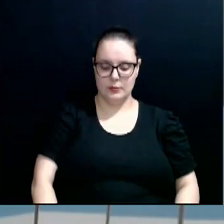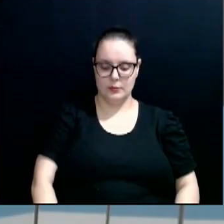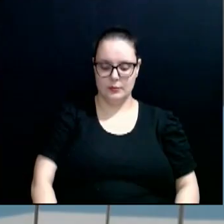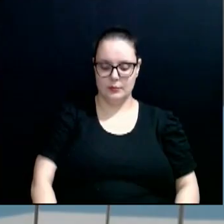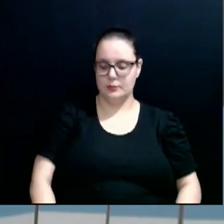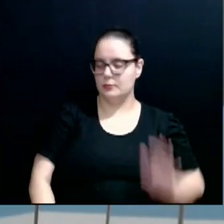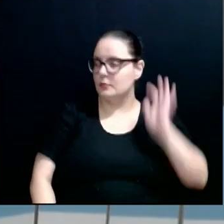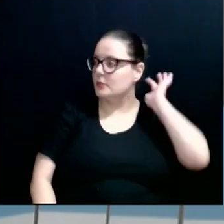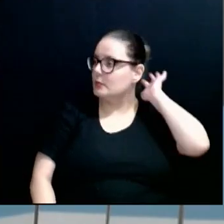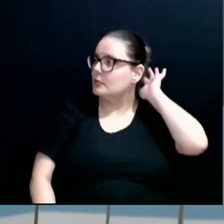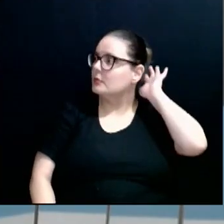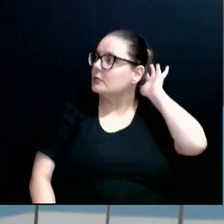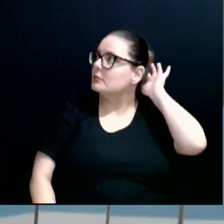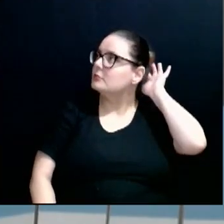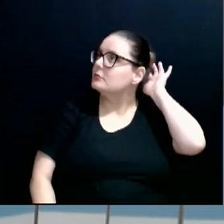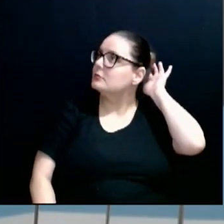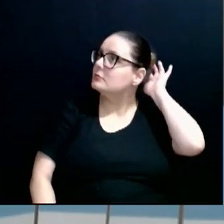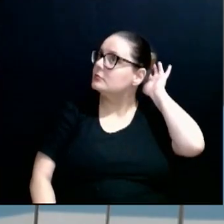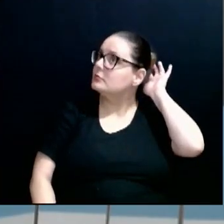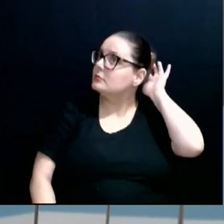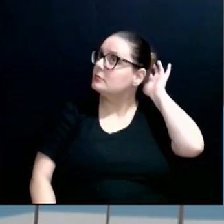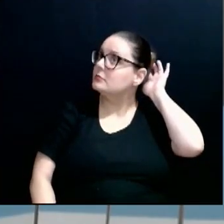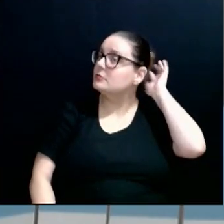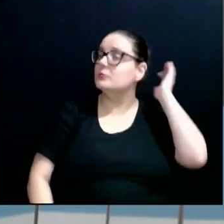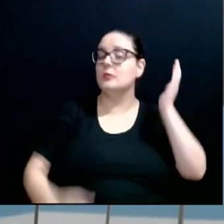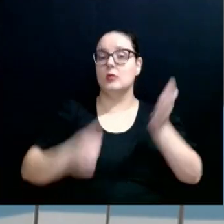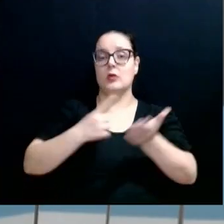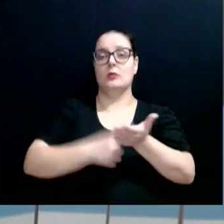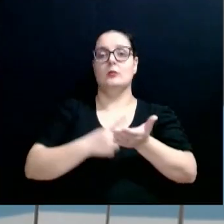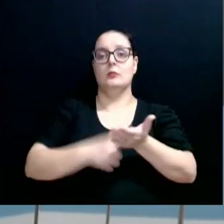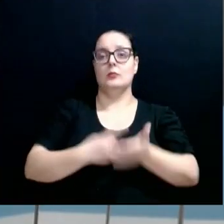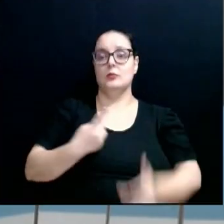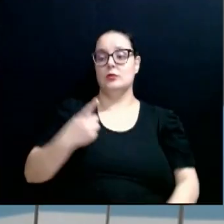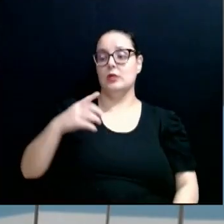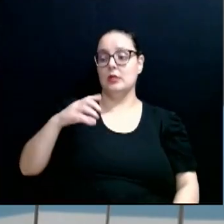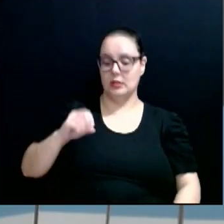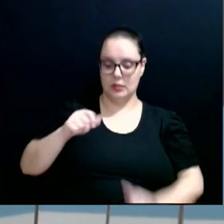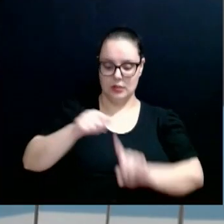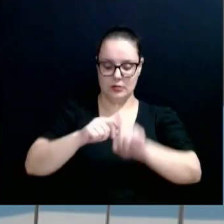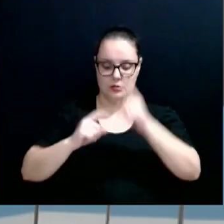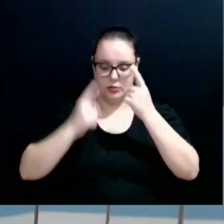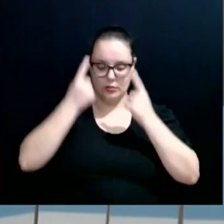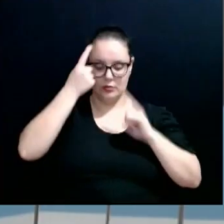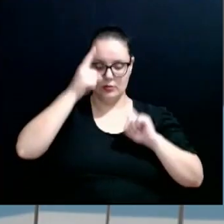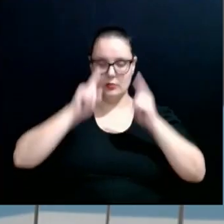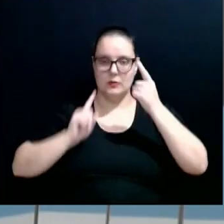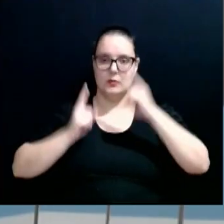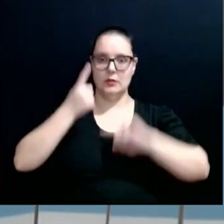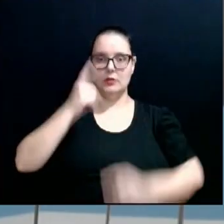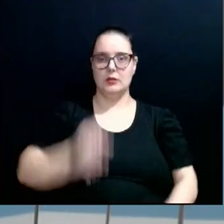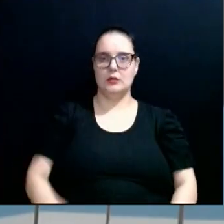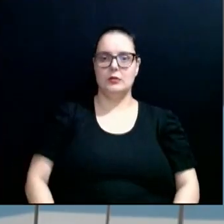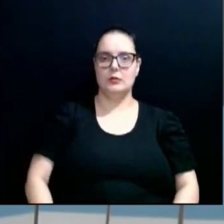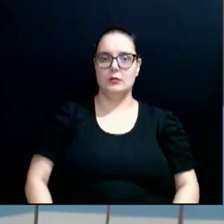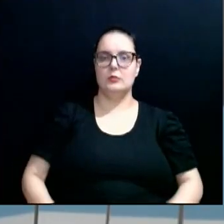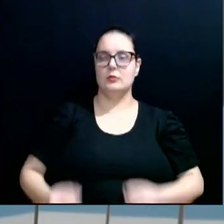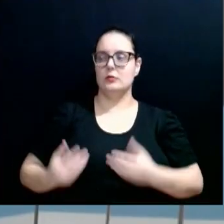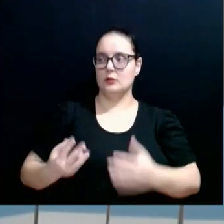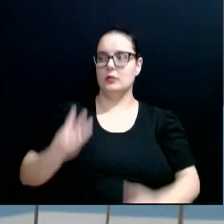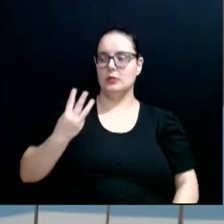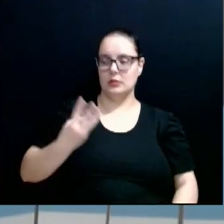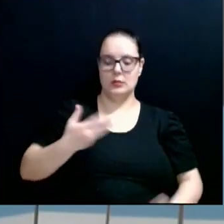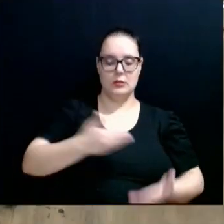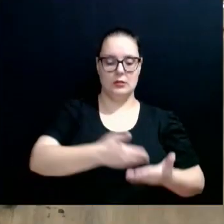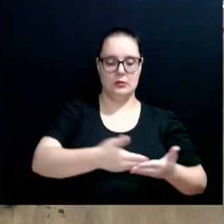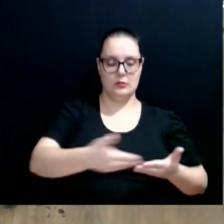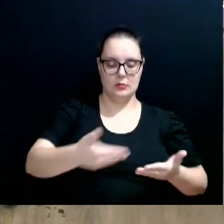E ele está marcado, né, para o dia 10 de fevereiro, né, tem que ser entregue 3 envelopes no dia